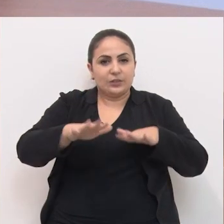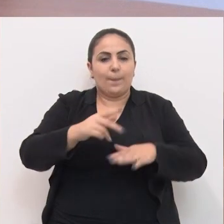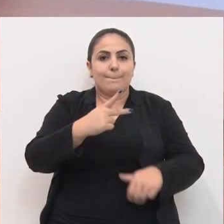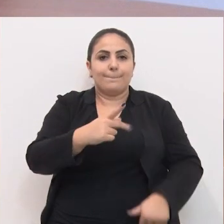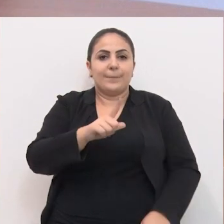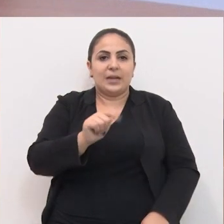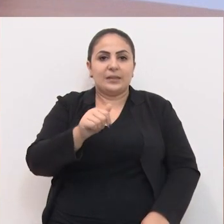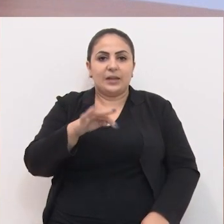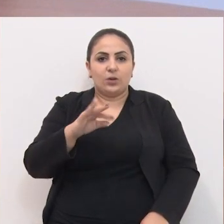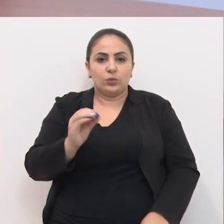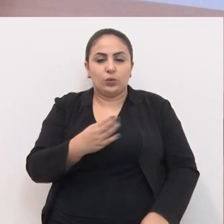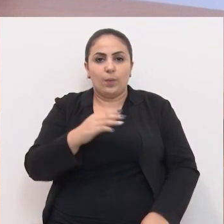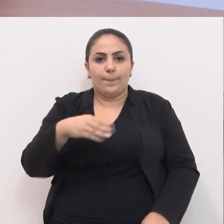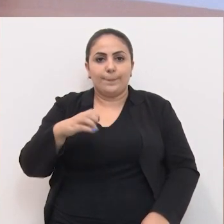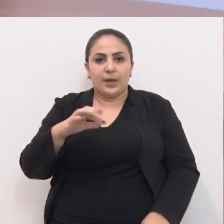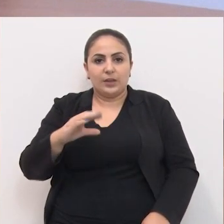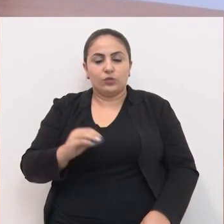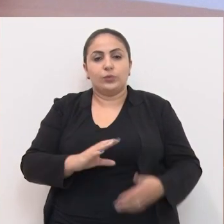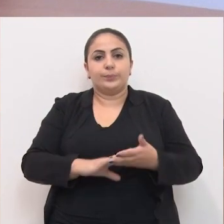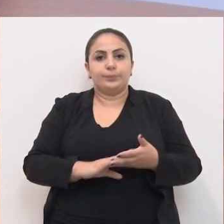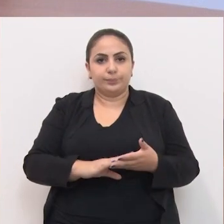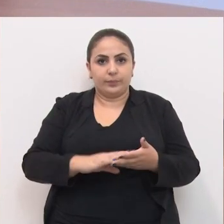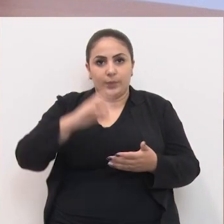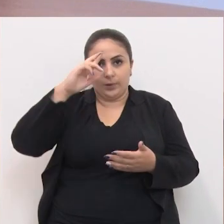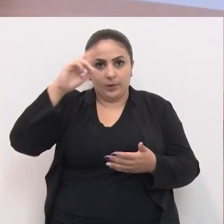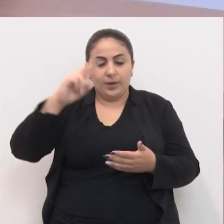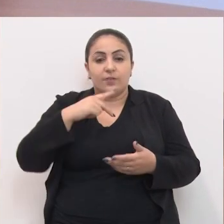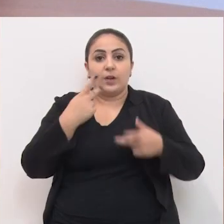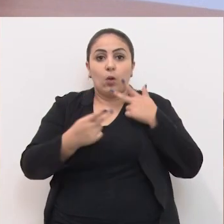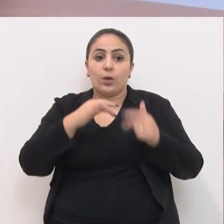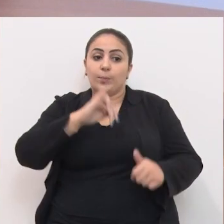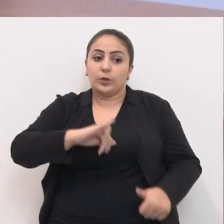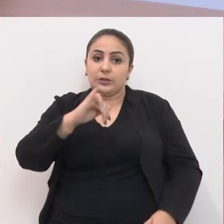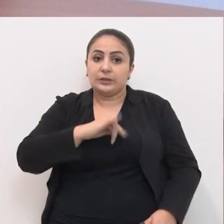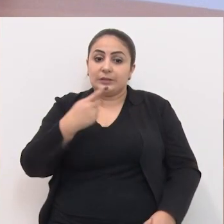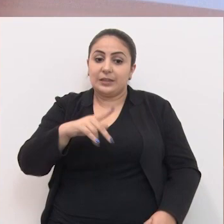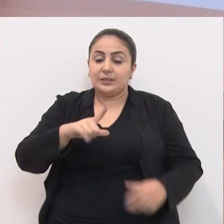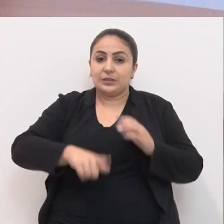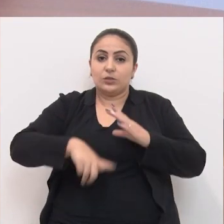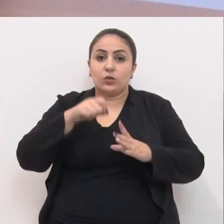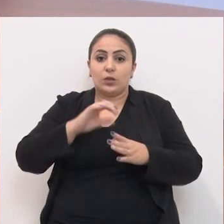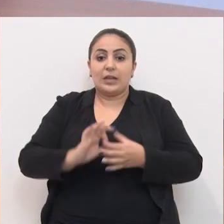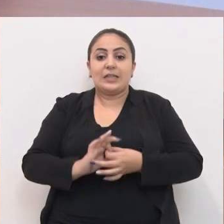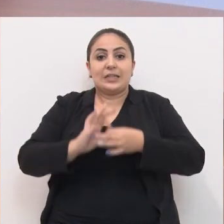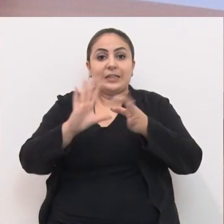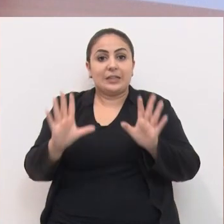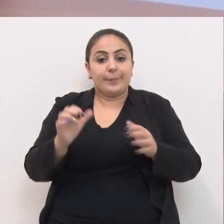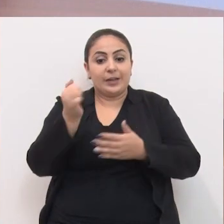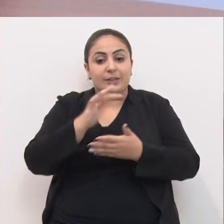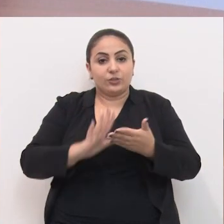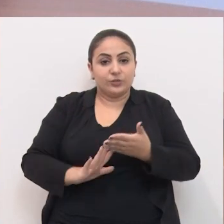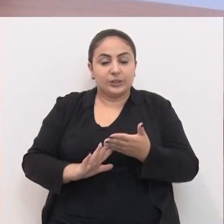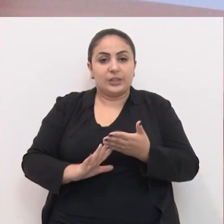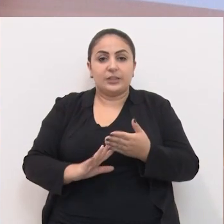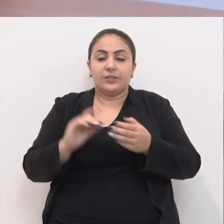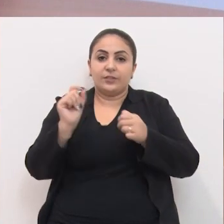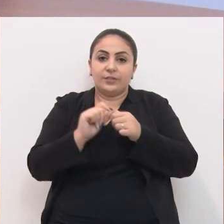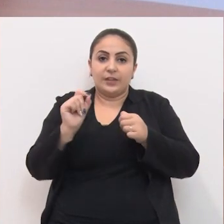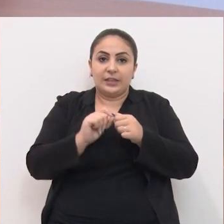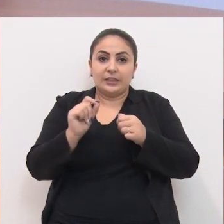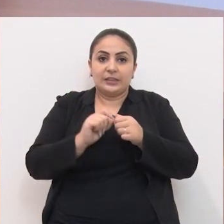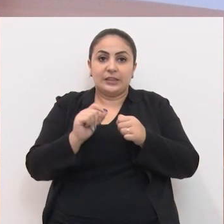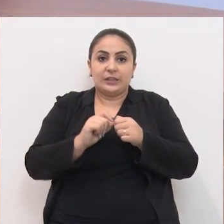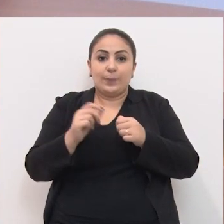aí, está tudo acertado, então acho que agora é capaz do projeto ir para frente. E o Parlamento apreciou ainda